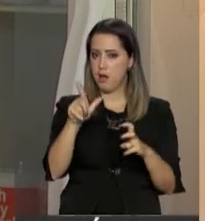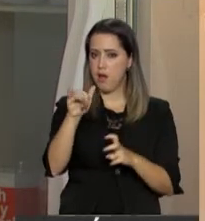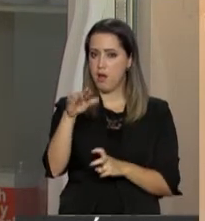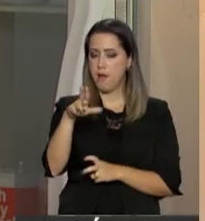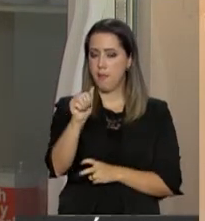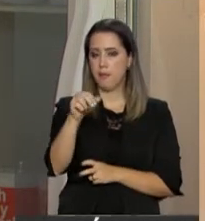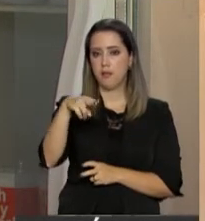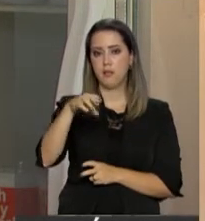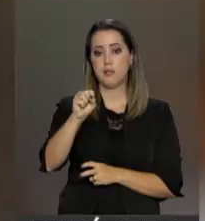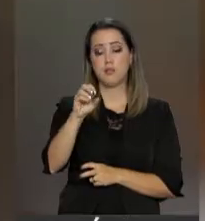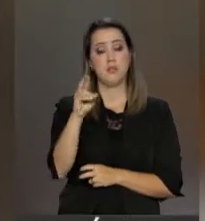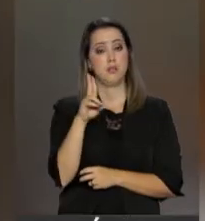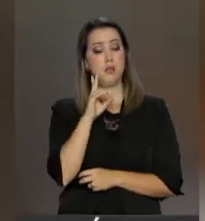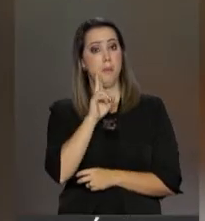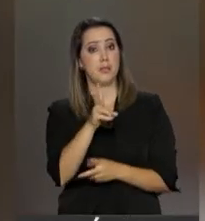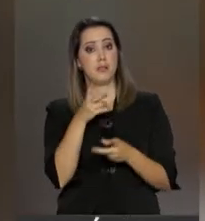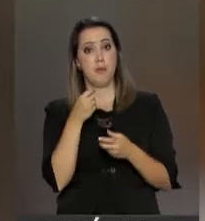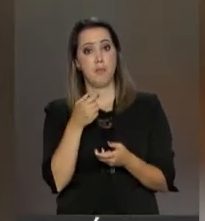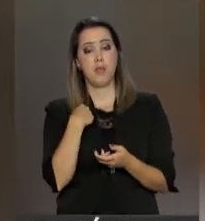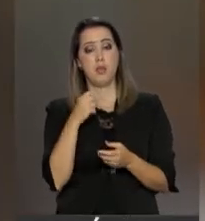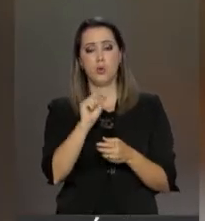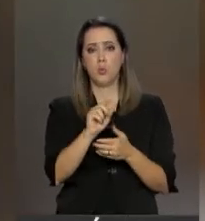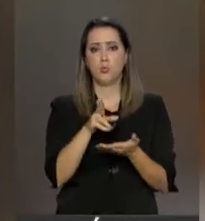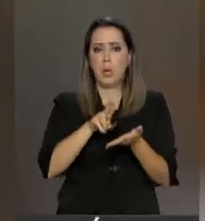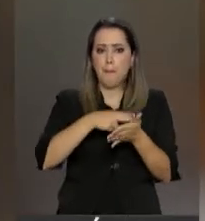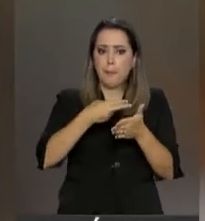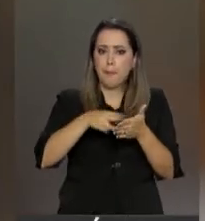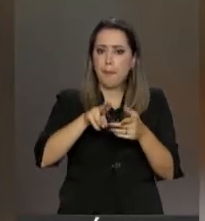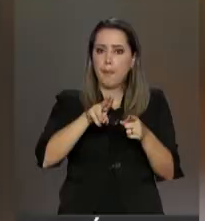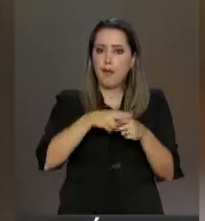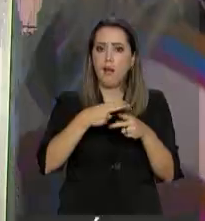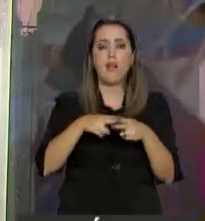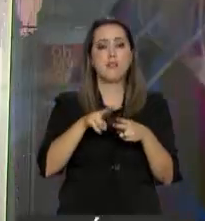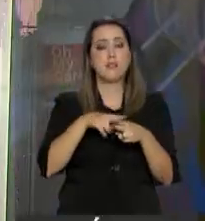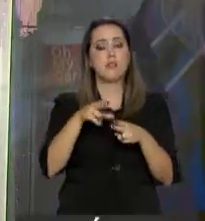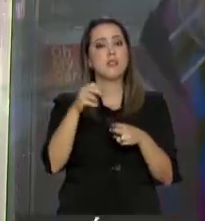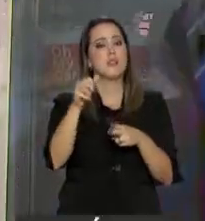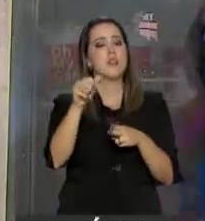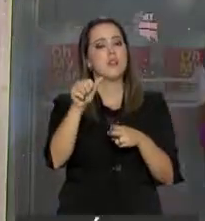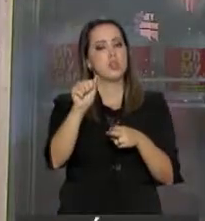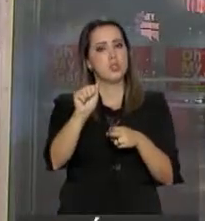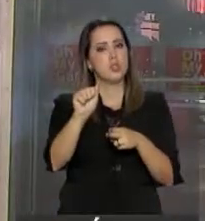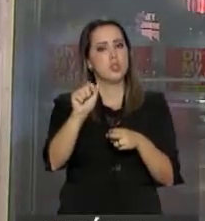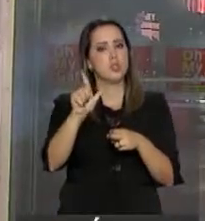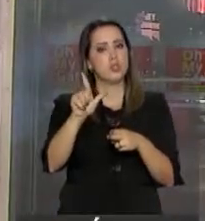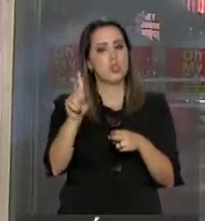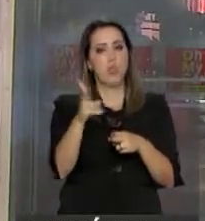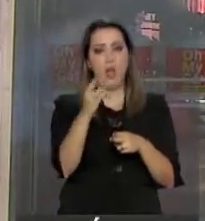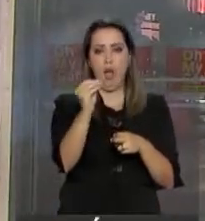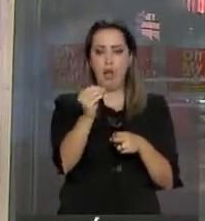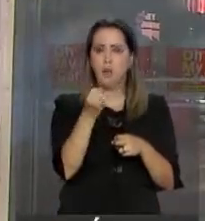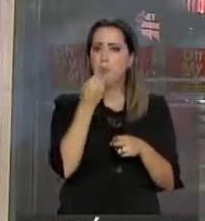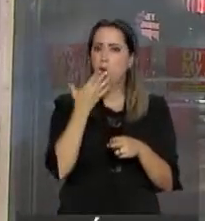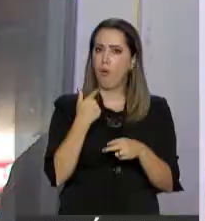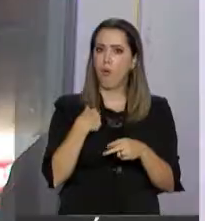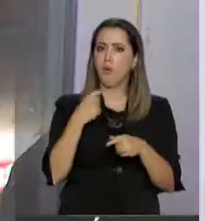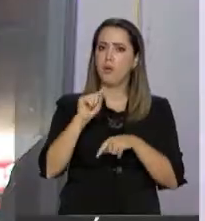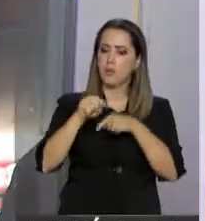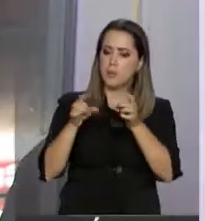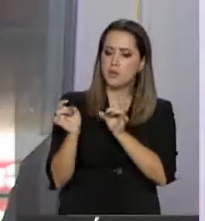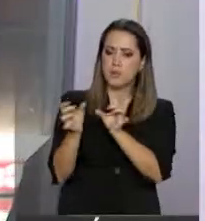perceberam que a pasta de alho fabricada por eles fazem sucesso entre os clientes e resolveram em 2016 comercializá